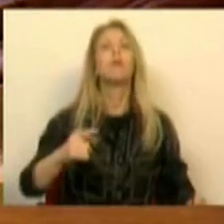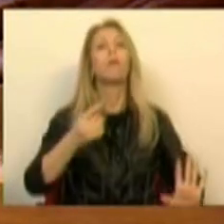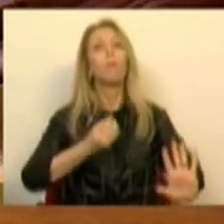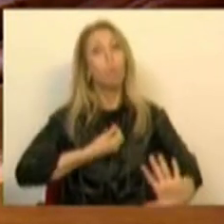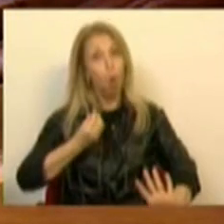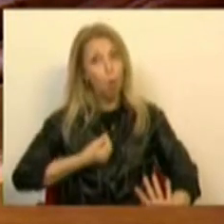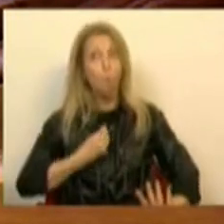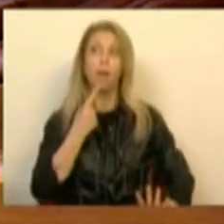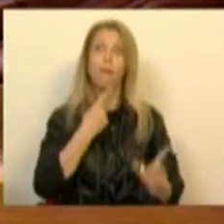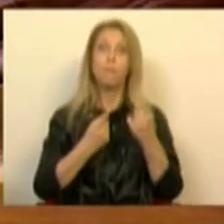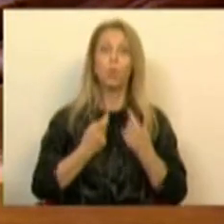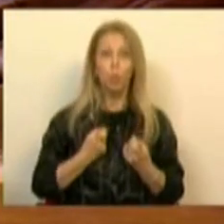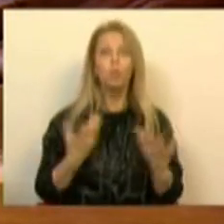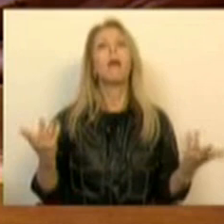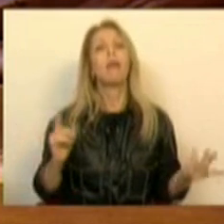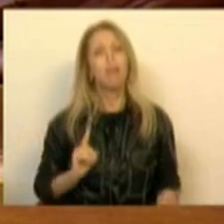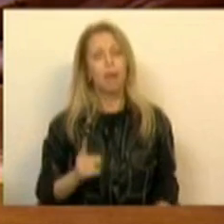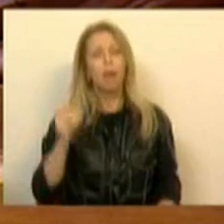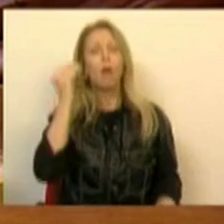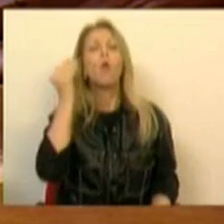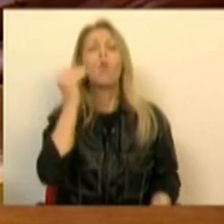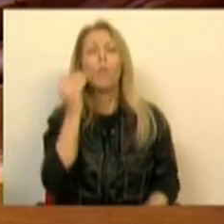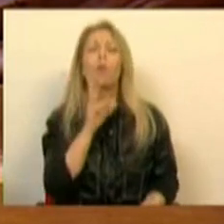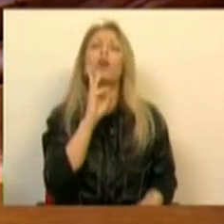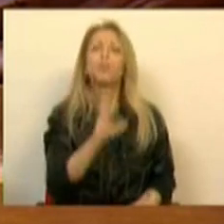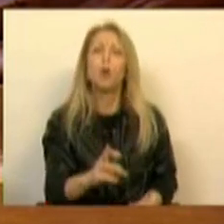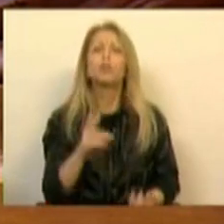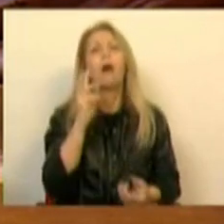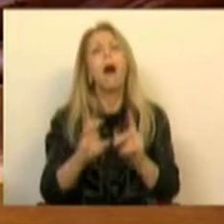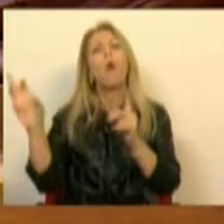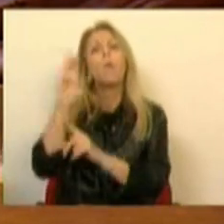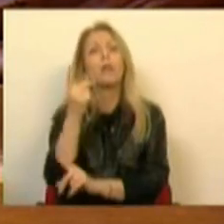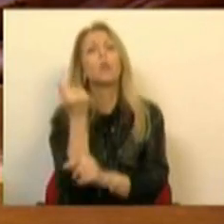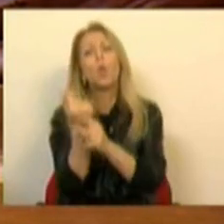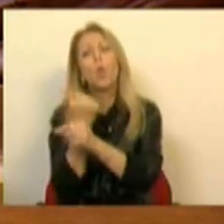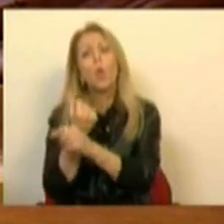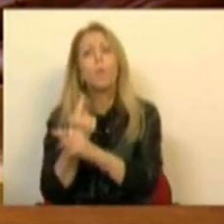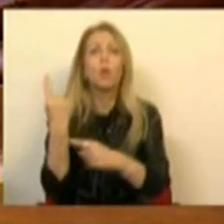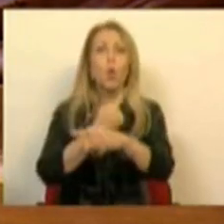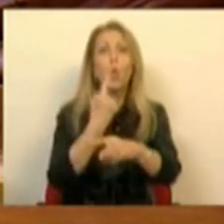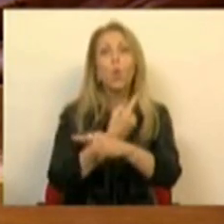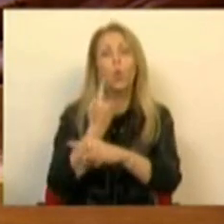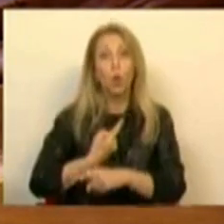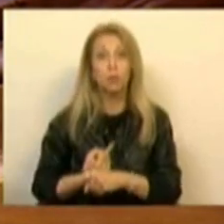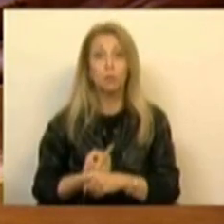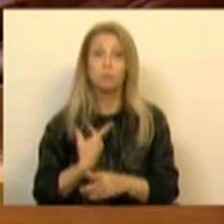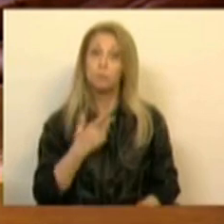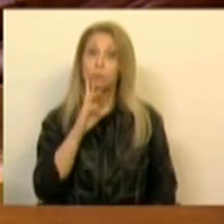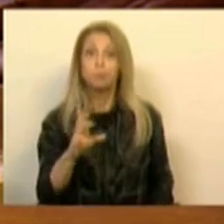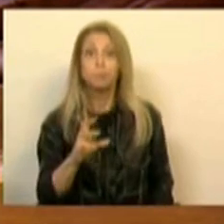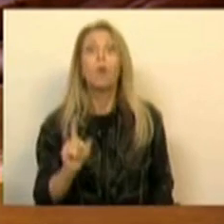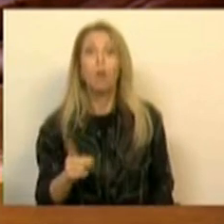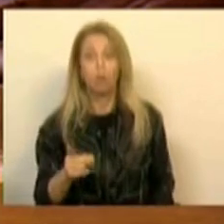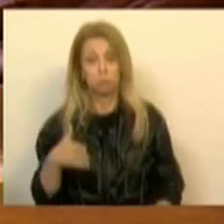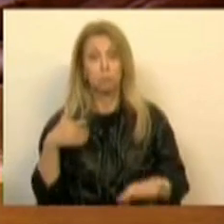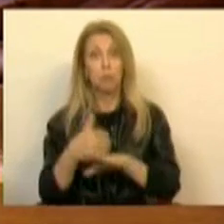exemplo, como respondem ao aumento do custo de vida. E a esses cidadãos, o que eu respondo é com a ação do